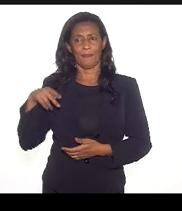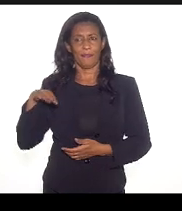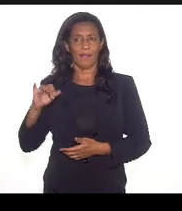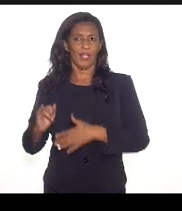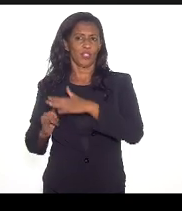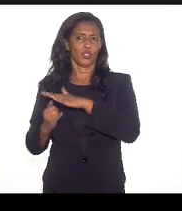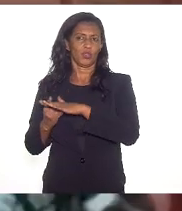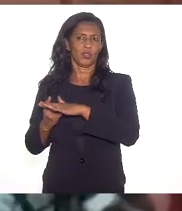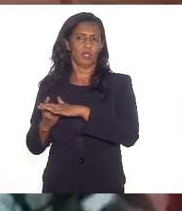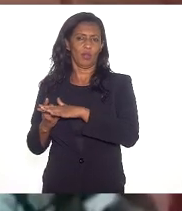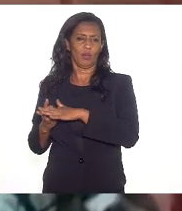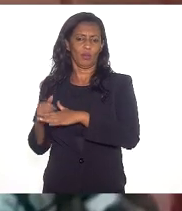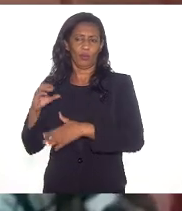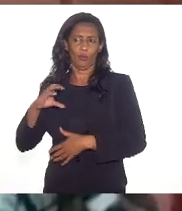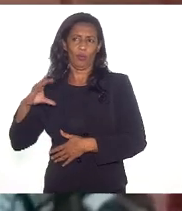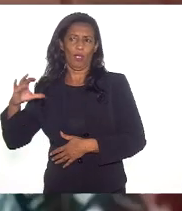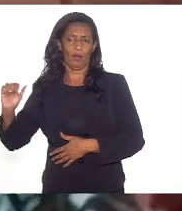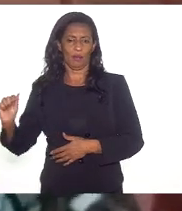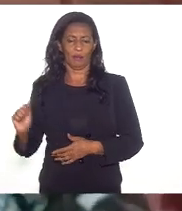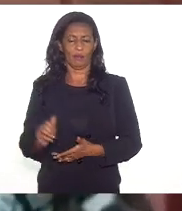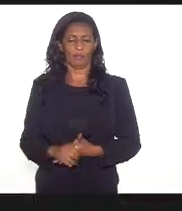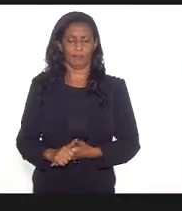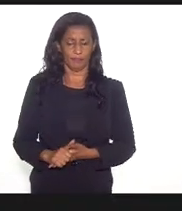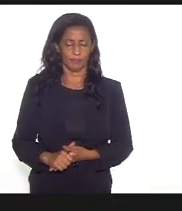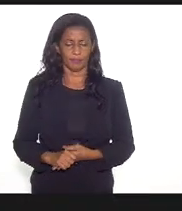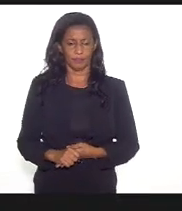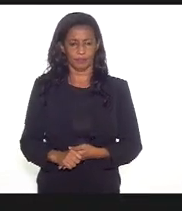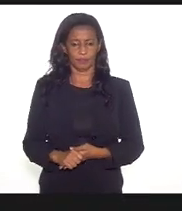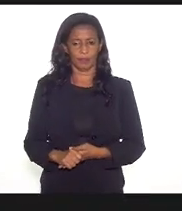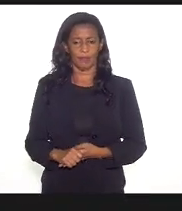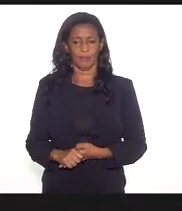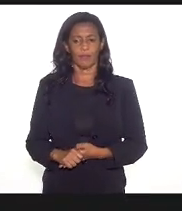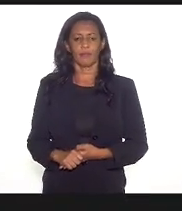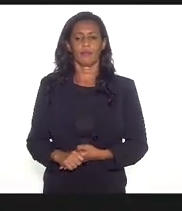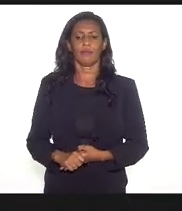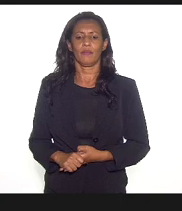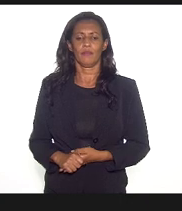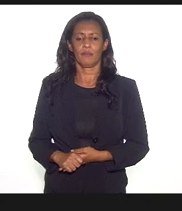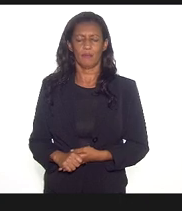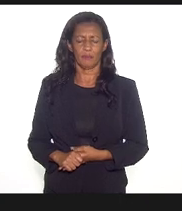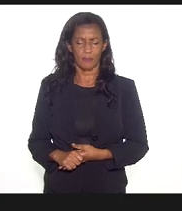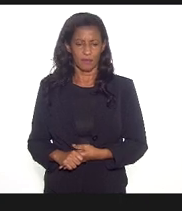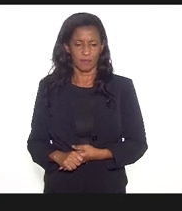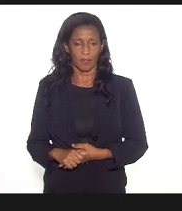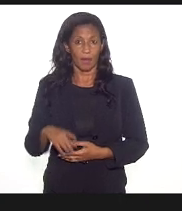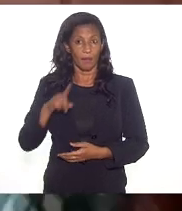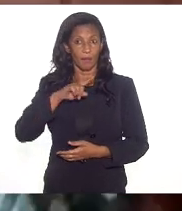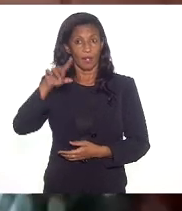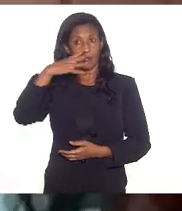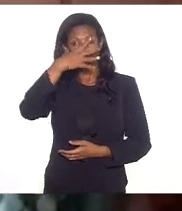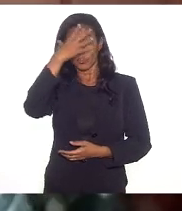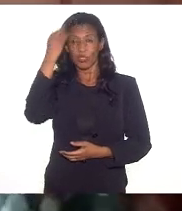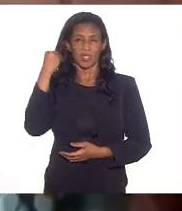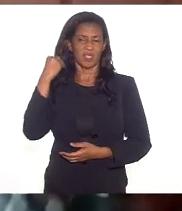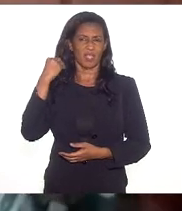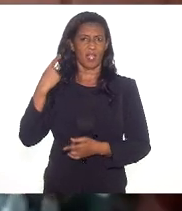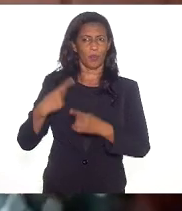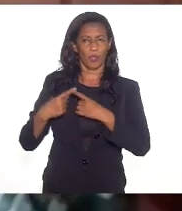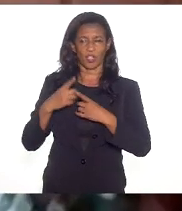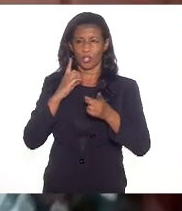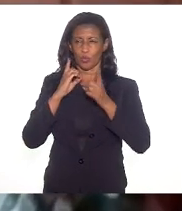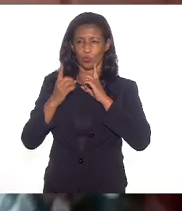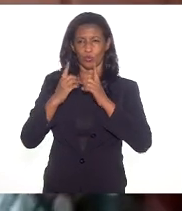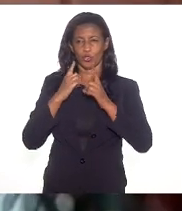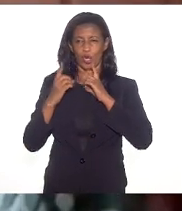pré-instituição do Estatuto da Criança e do Adolescente. Então, remete ao... Ressalva para não esquecer, ainda mais que a gente está fazendo um diálogo